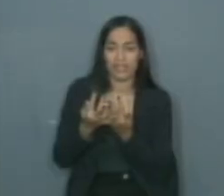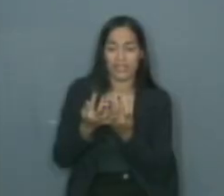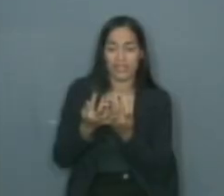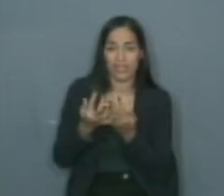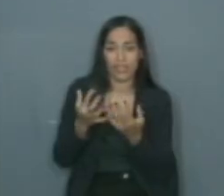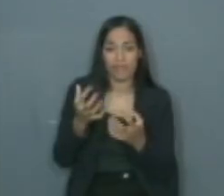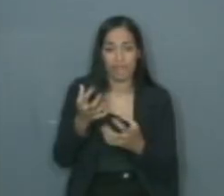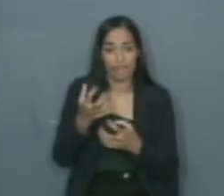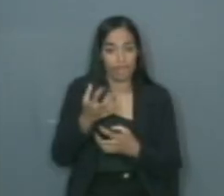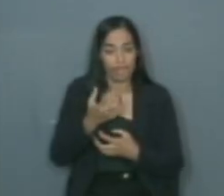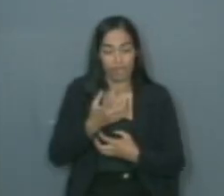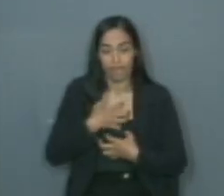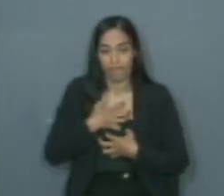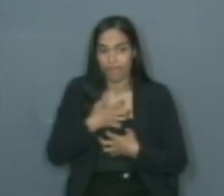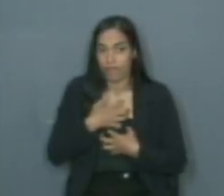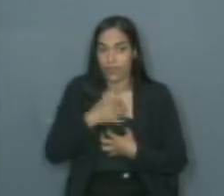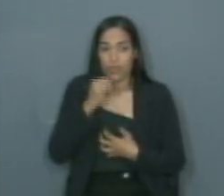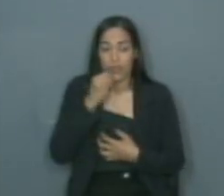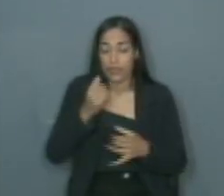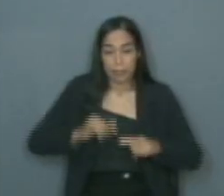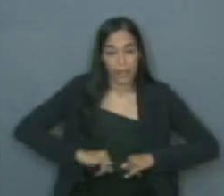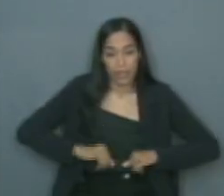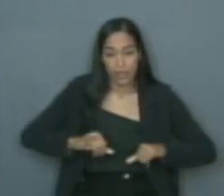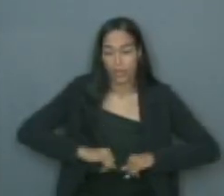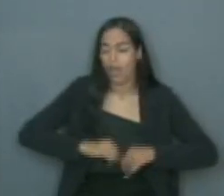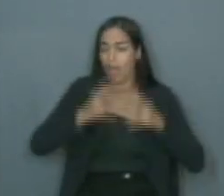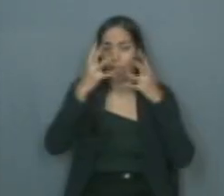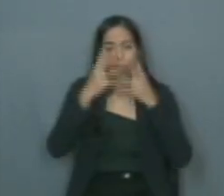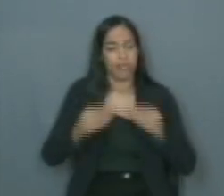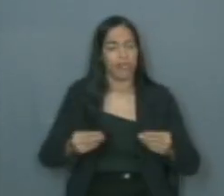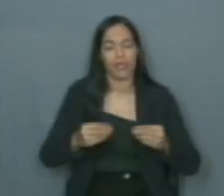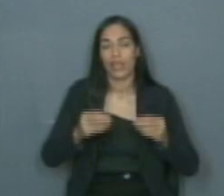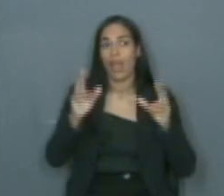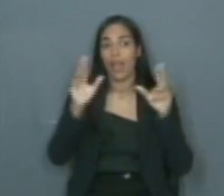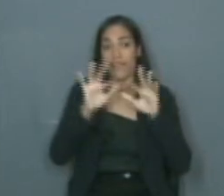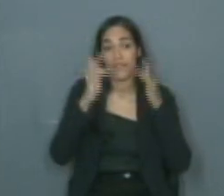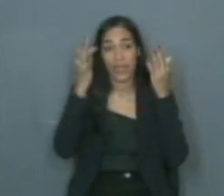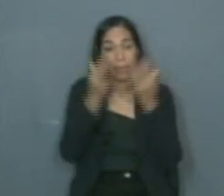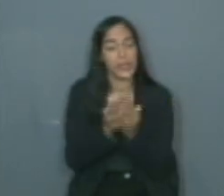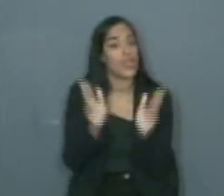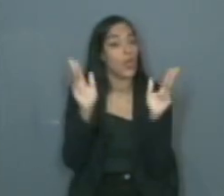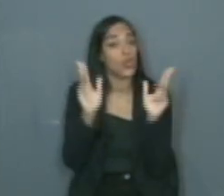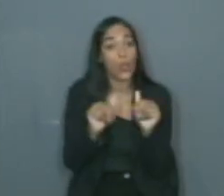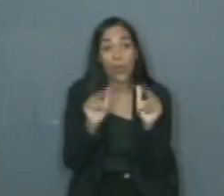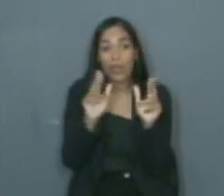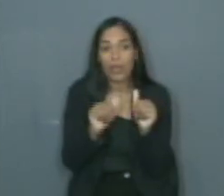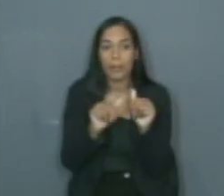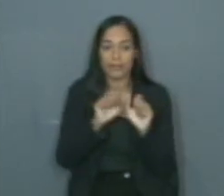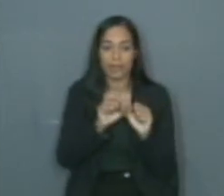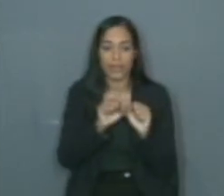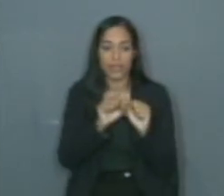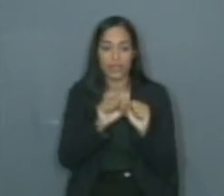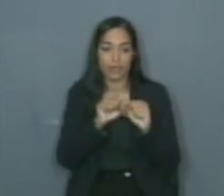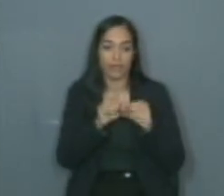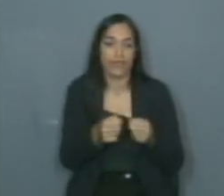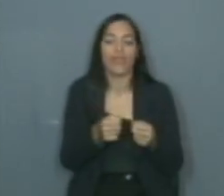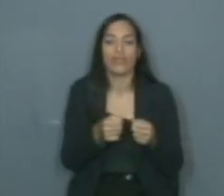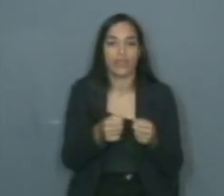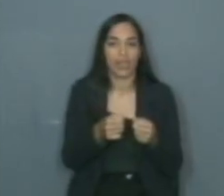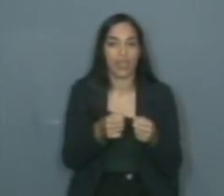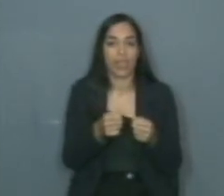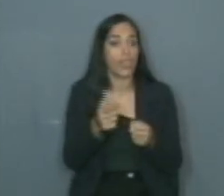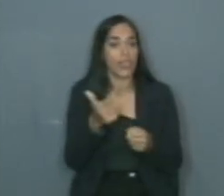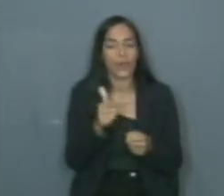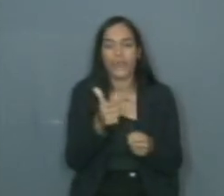dessa, acabou. Aquela família nunca mais será a mesma. Nunca mais eles terão